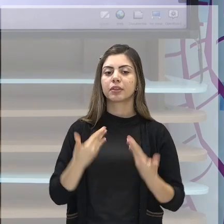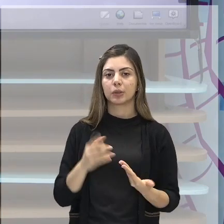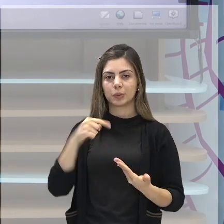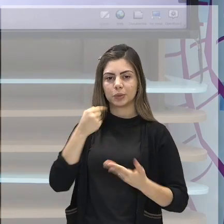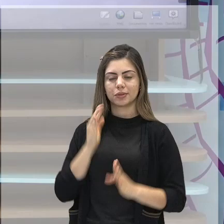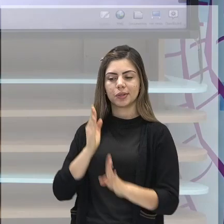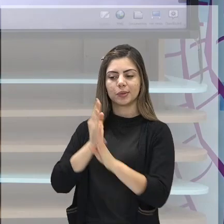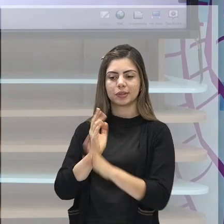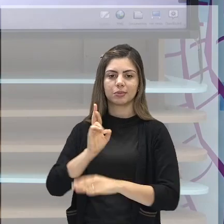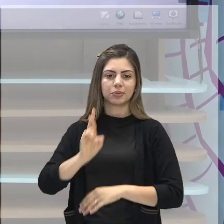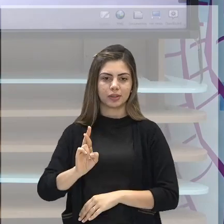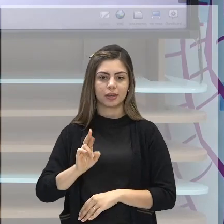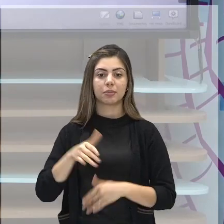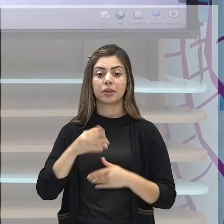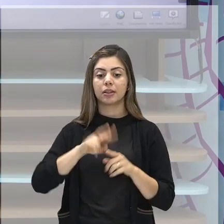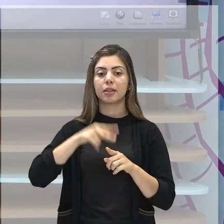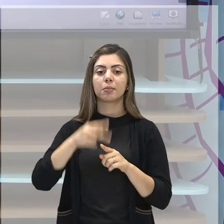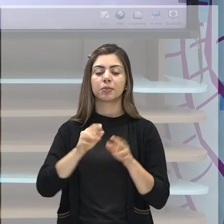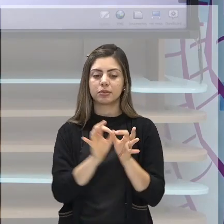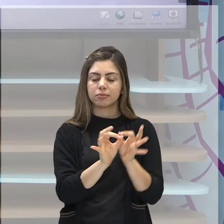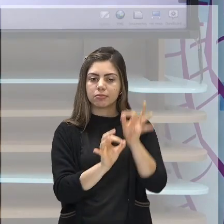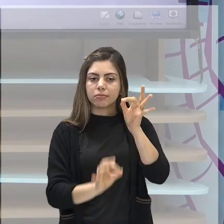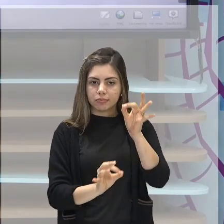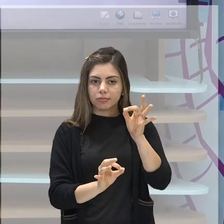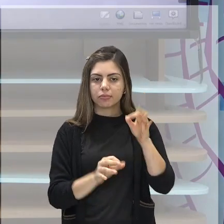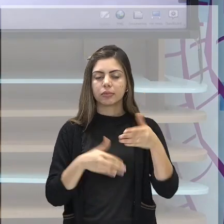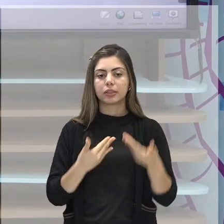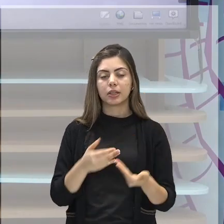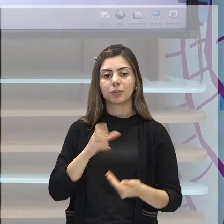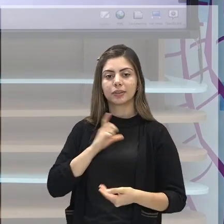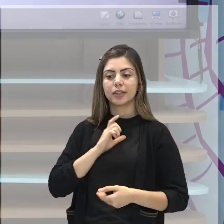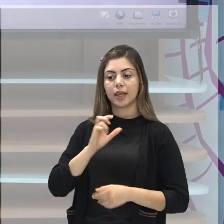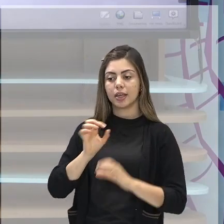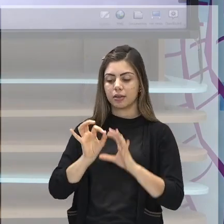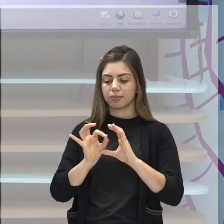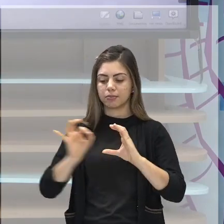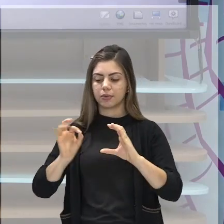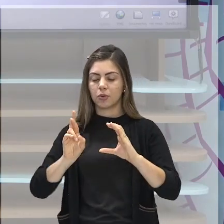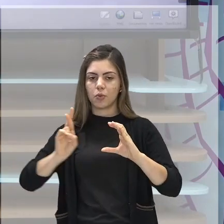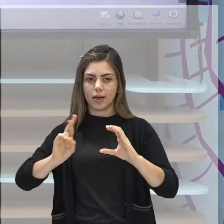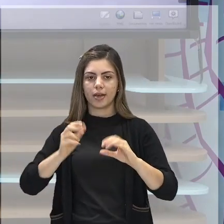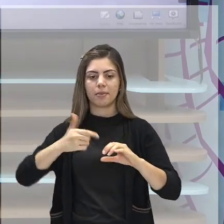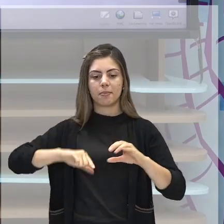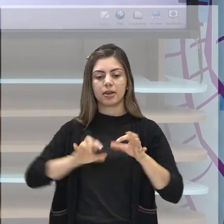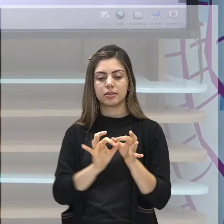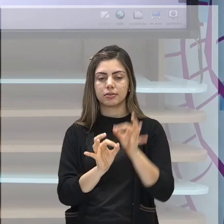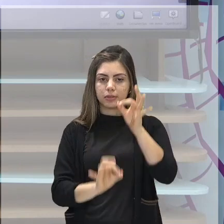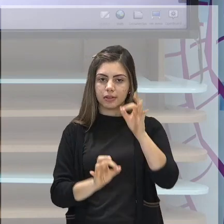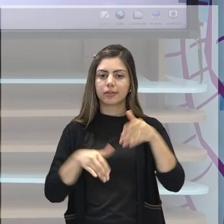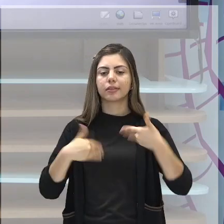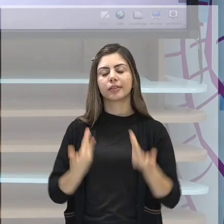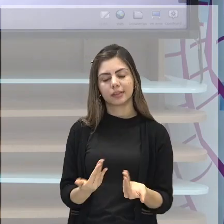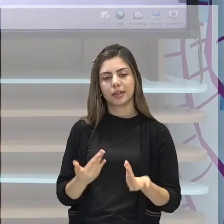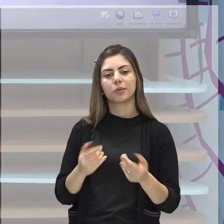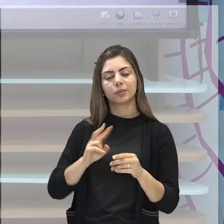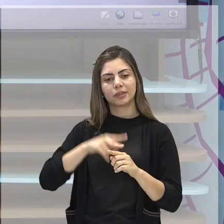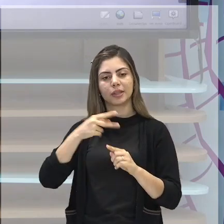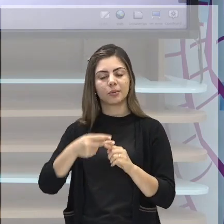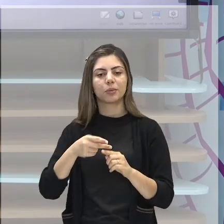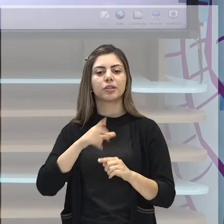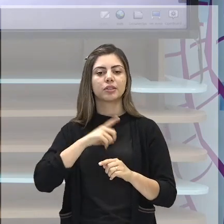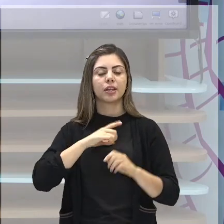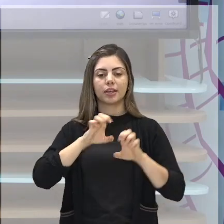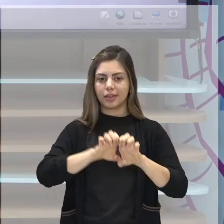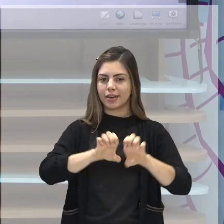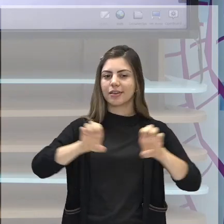o R e foi dada a altura. Depois que você tiver o raio e a altura, aí é que você vai